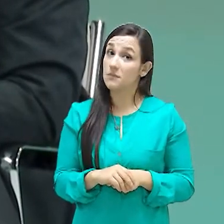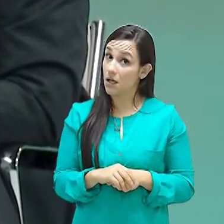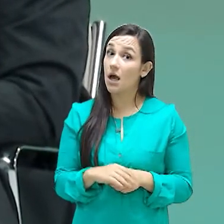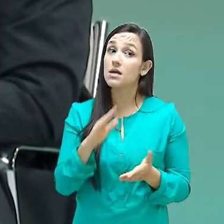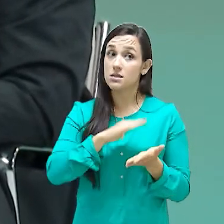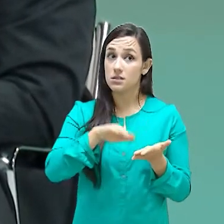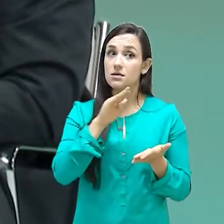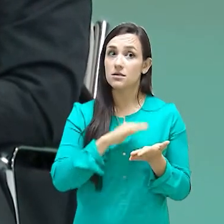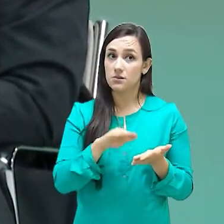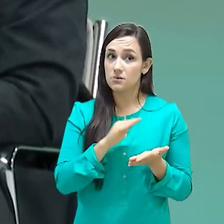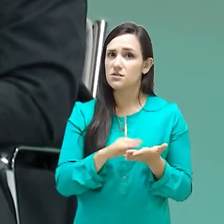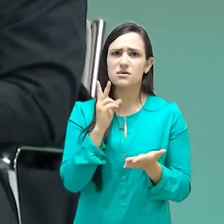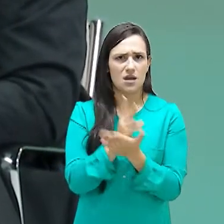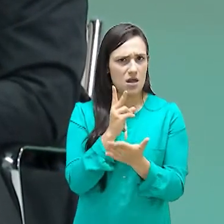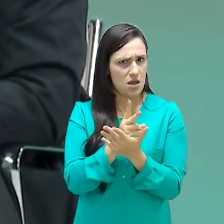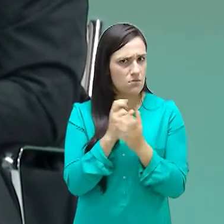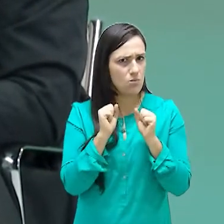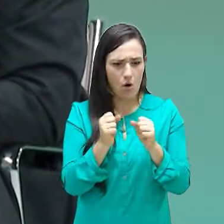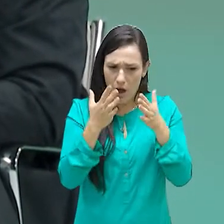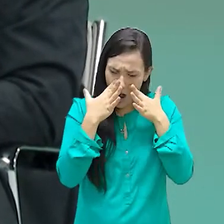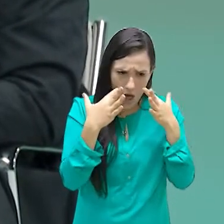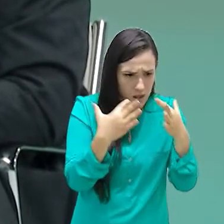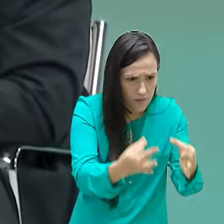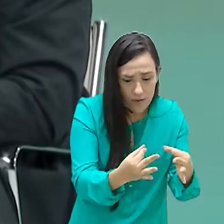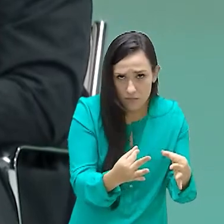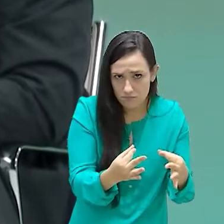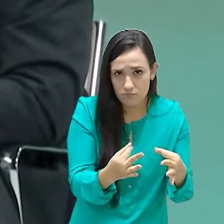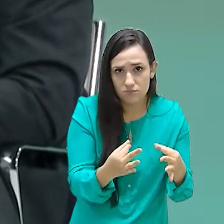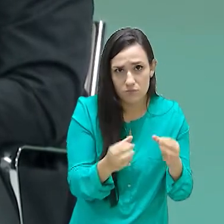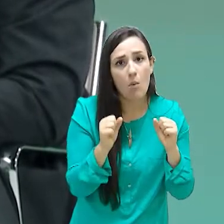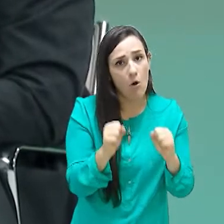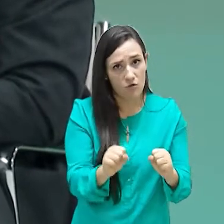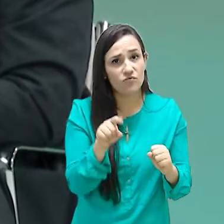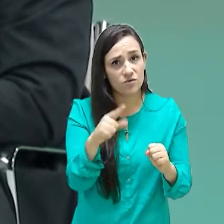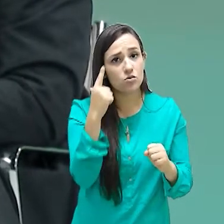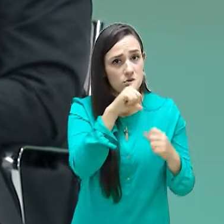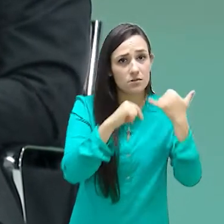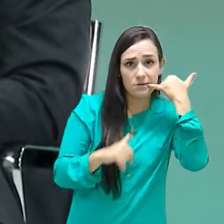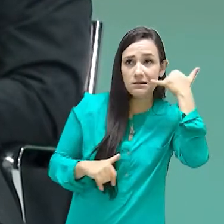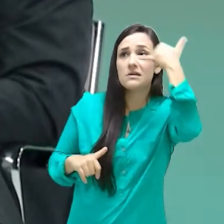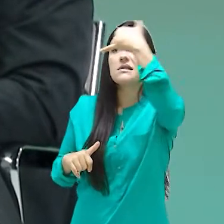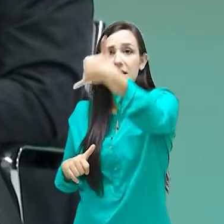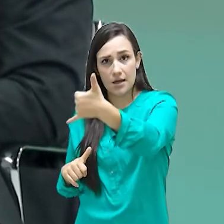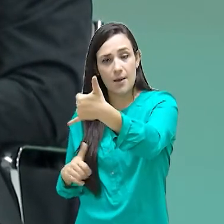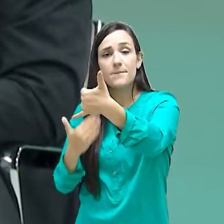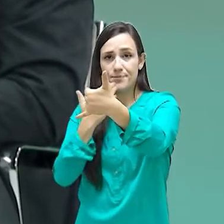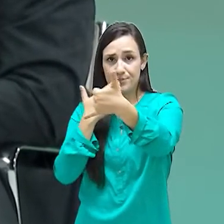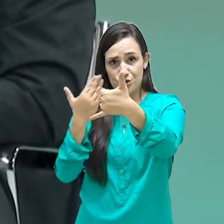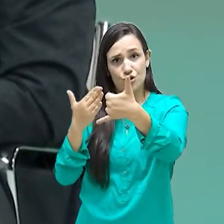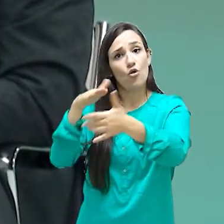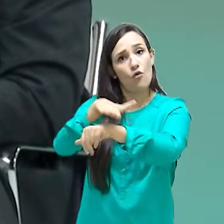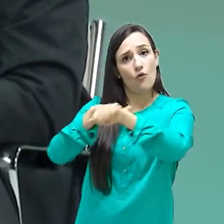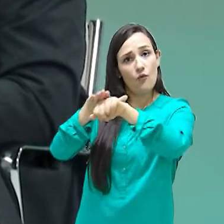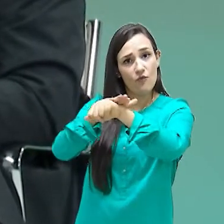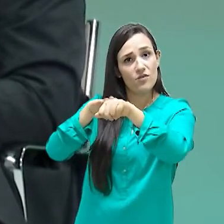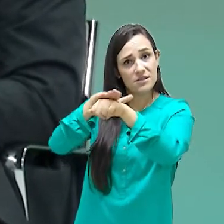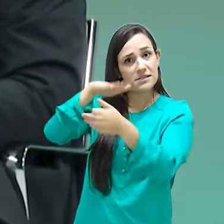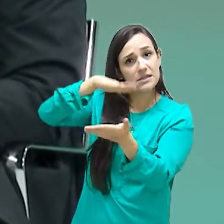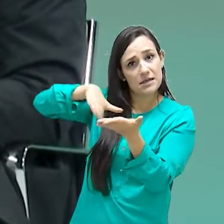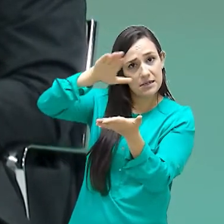está sempre a ouvidos, né? Não, é possível ligar na Assembleia e pedir um direcionamento ali para